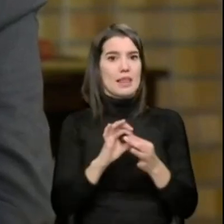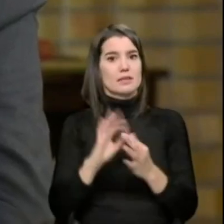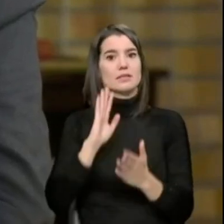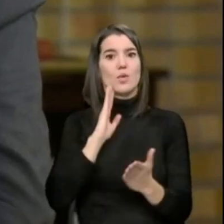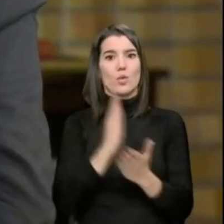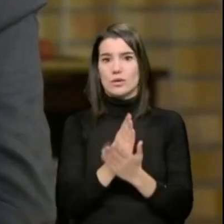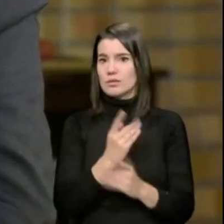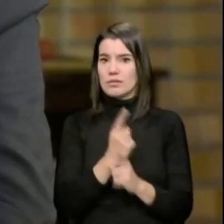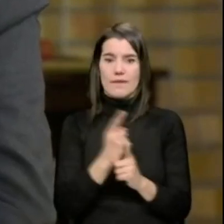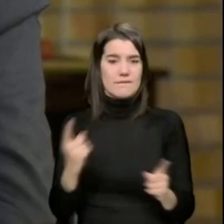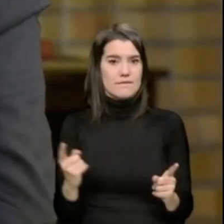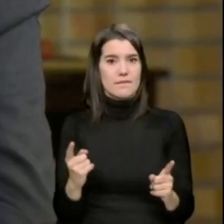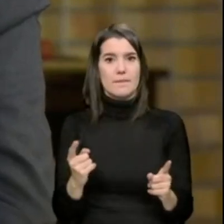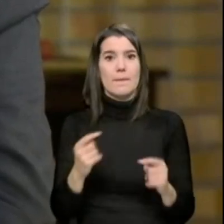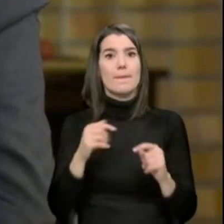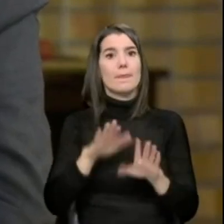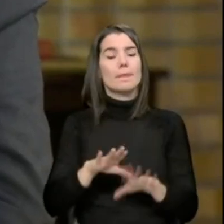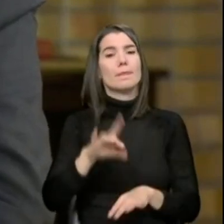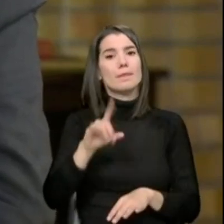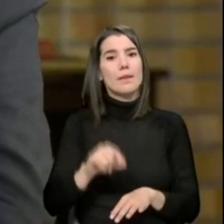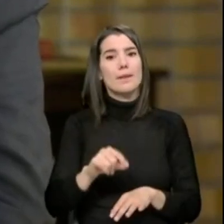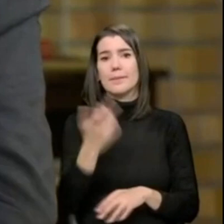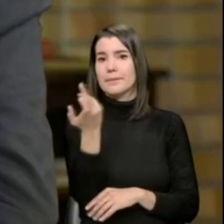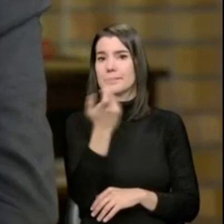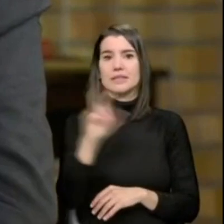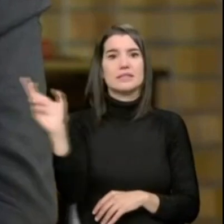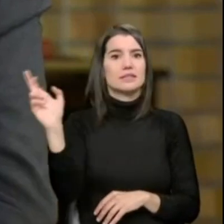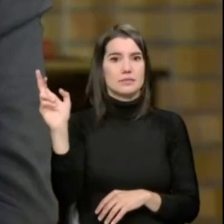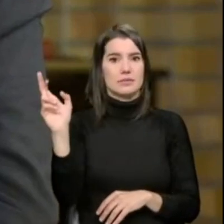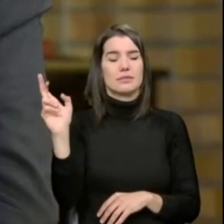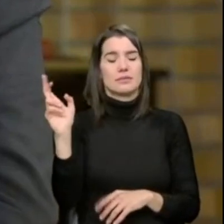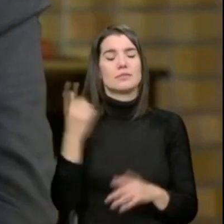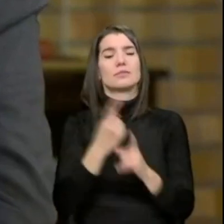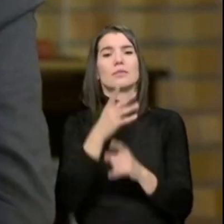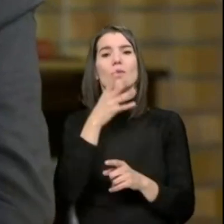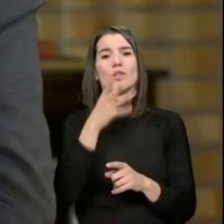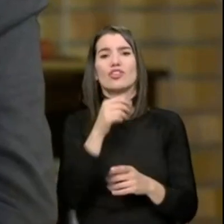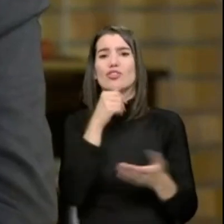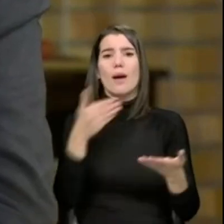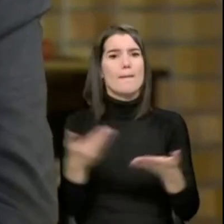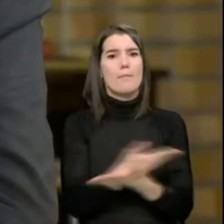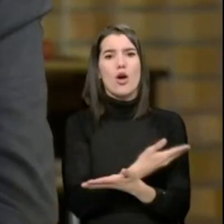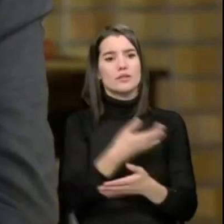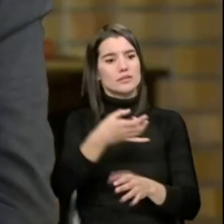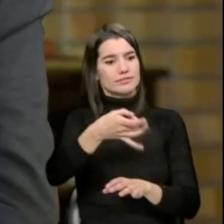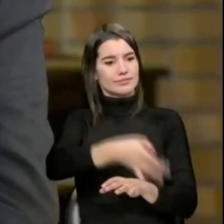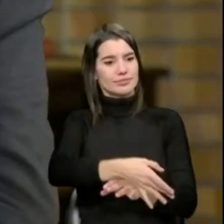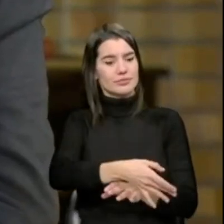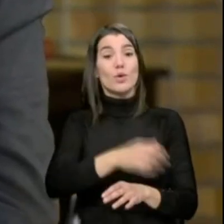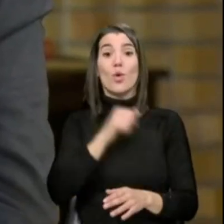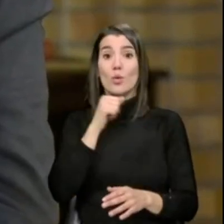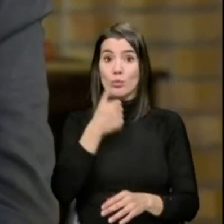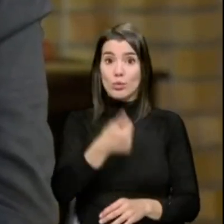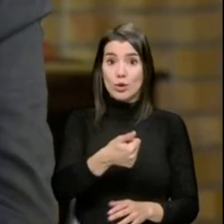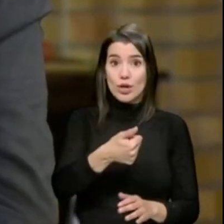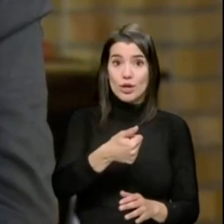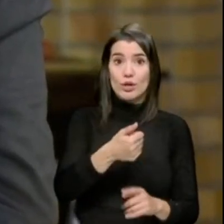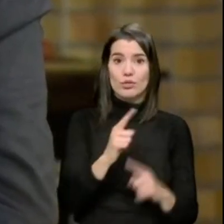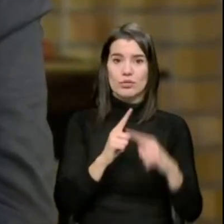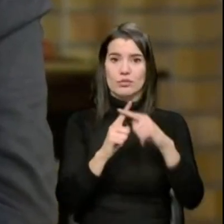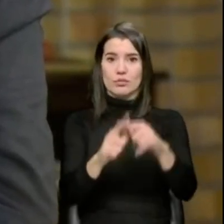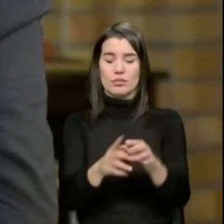a definitiva, mas também a eterna, quer dizer, que venceu a morte. E por isso ele morreu na